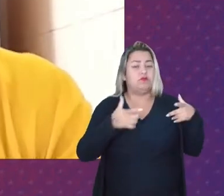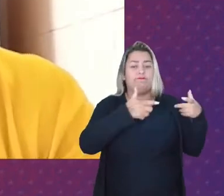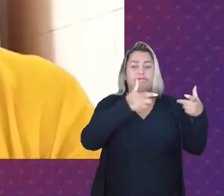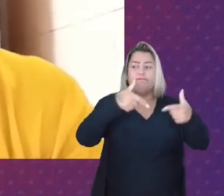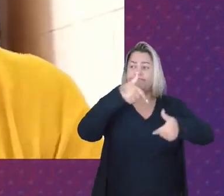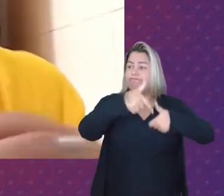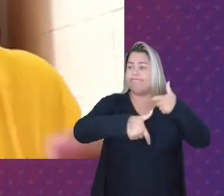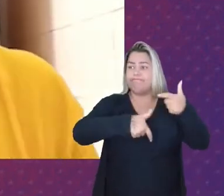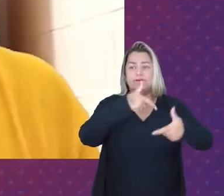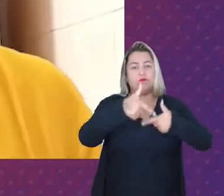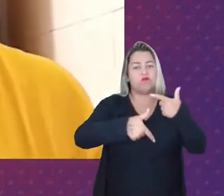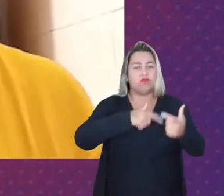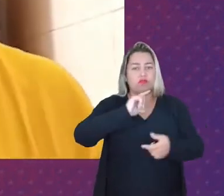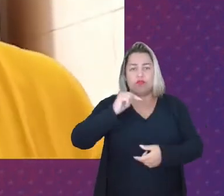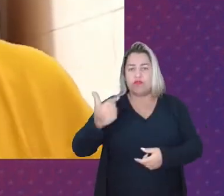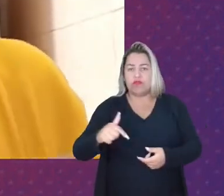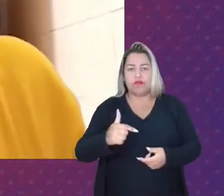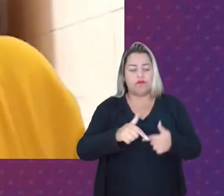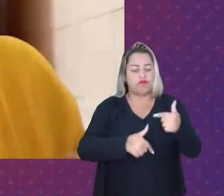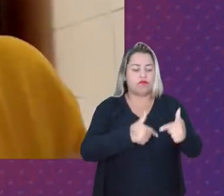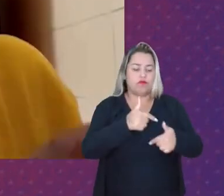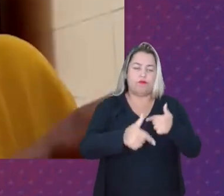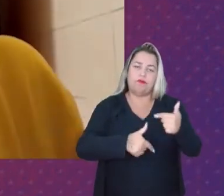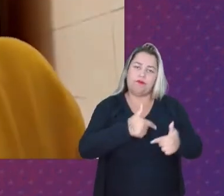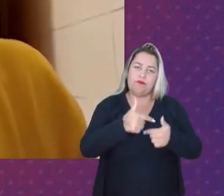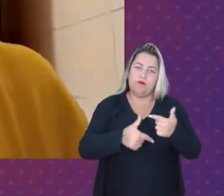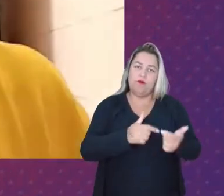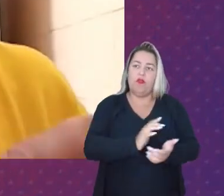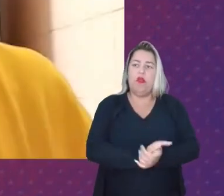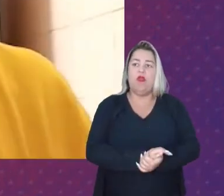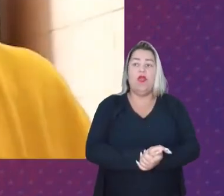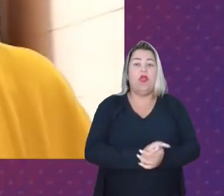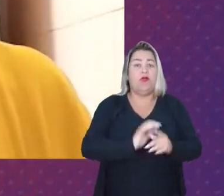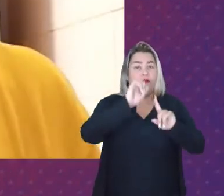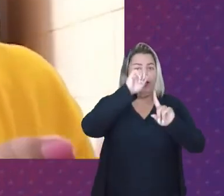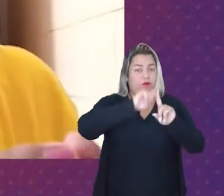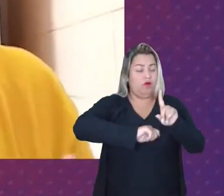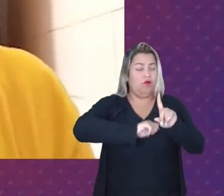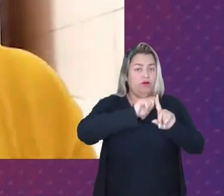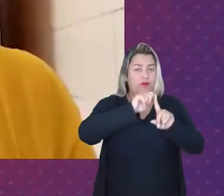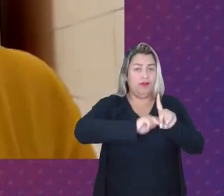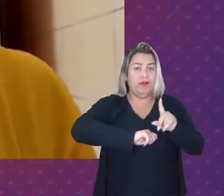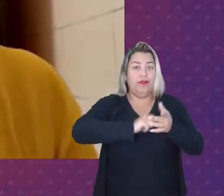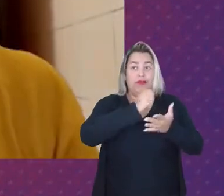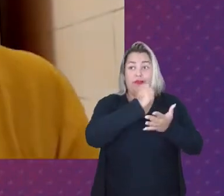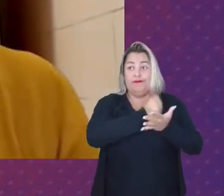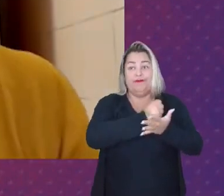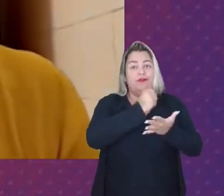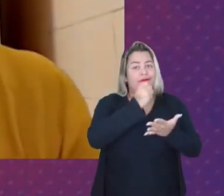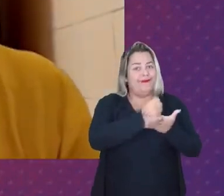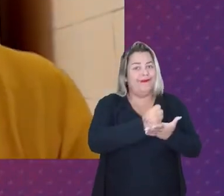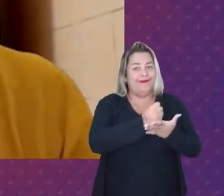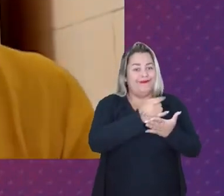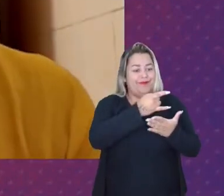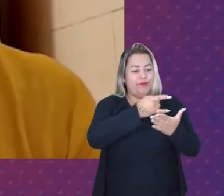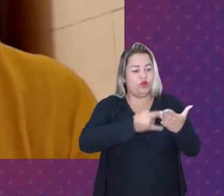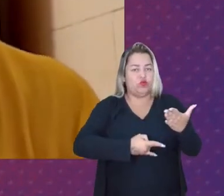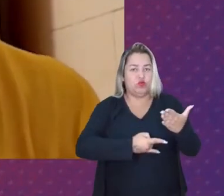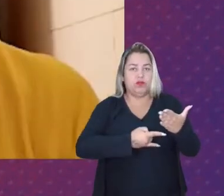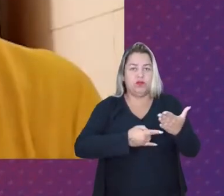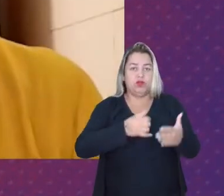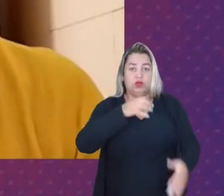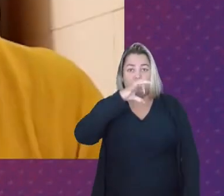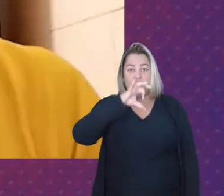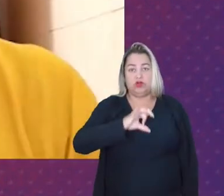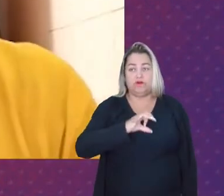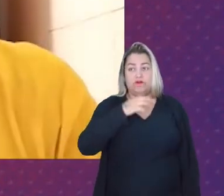Ficaram desempregadas. As que eram mensalistas com carteira assinada, muitos empregadores recorreu à medida